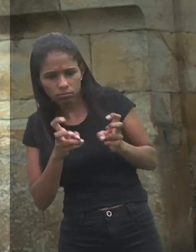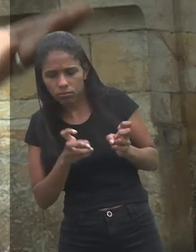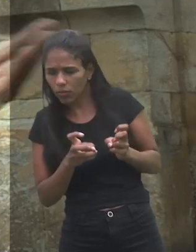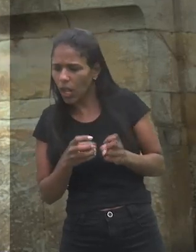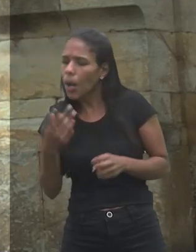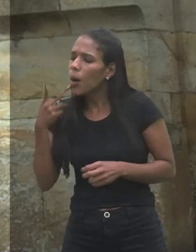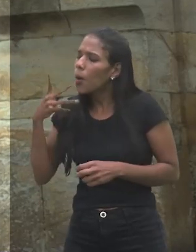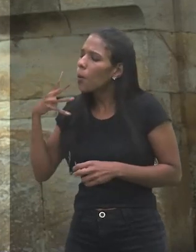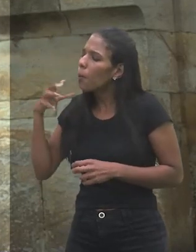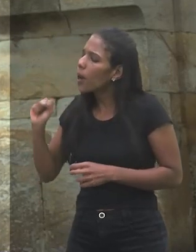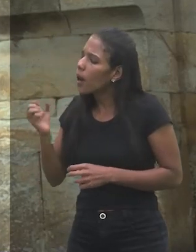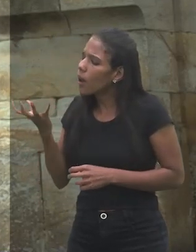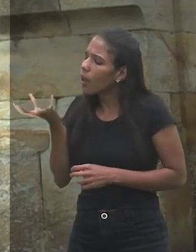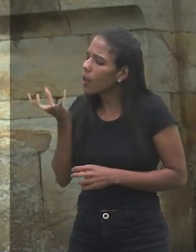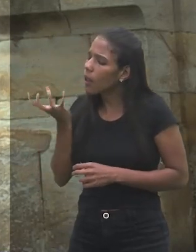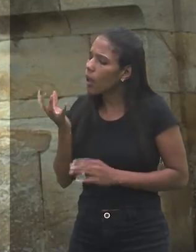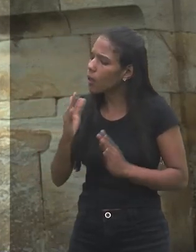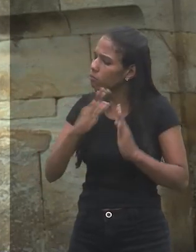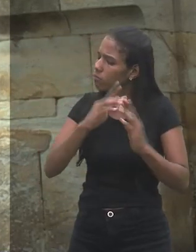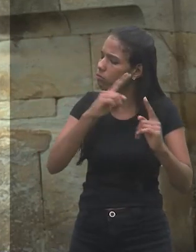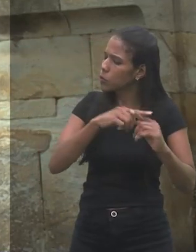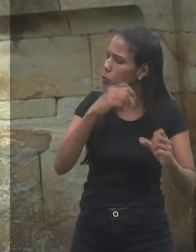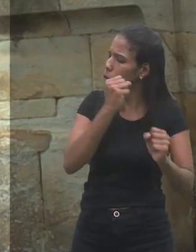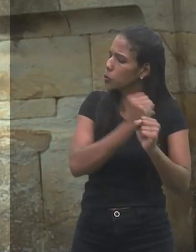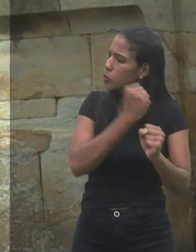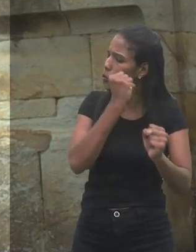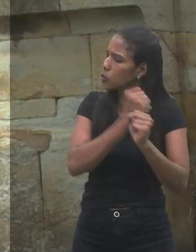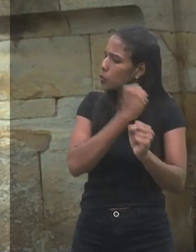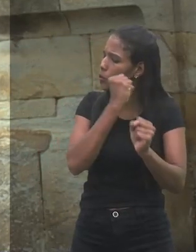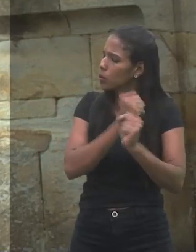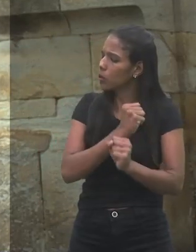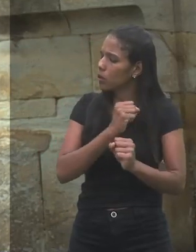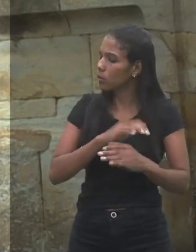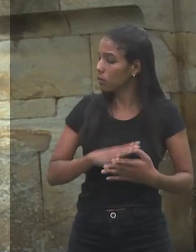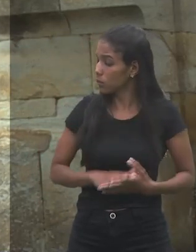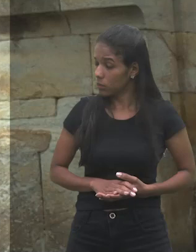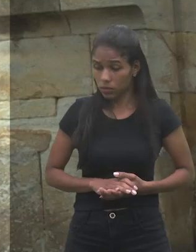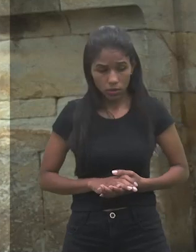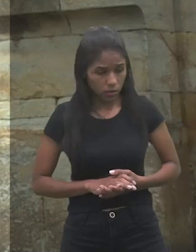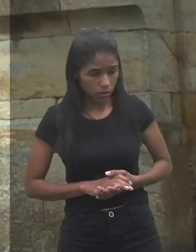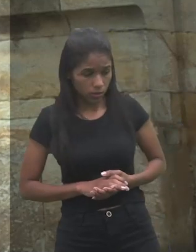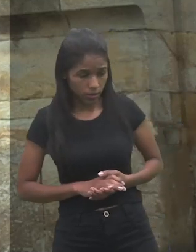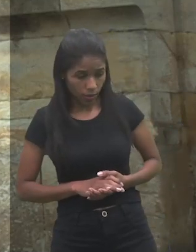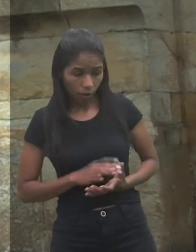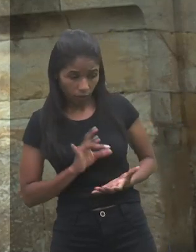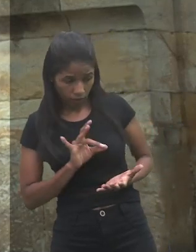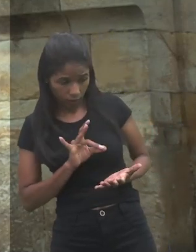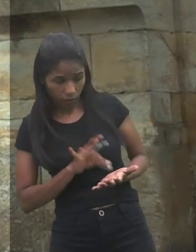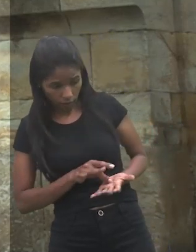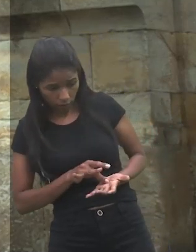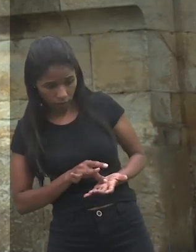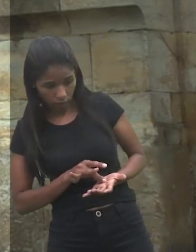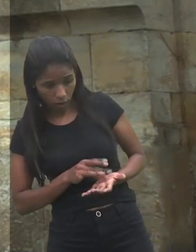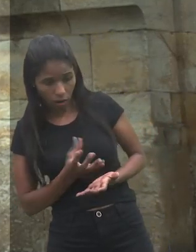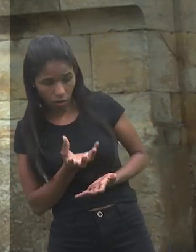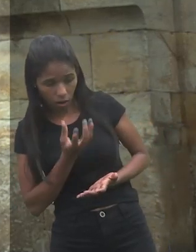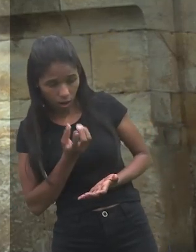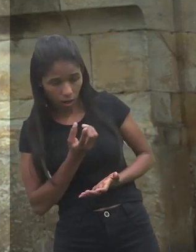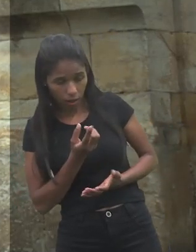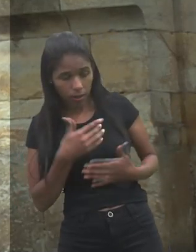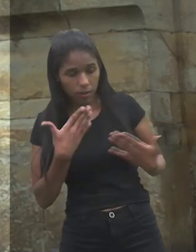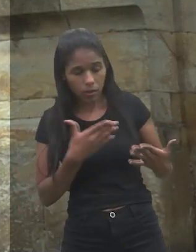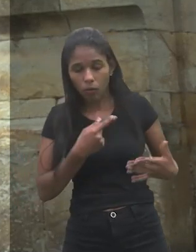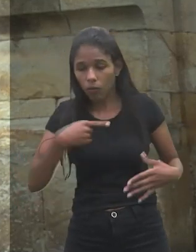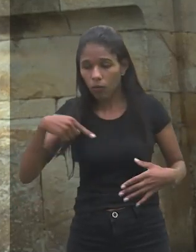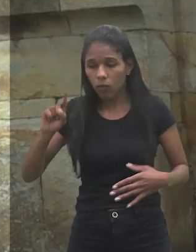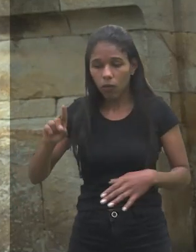aprender a construir também igrejas. Dessa forma, Manuel Francisco Lisboa entra em contato com a Irmandade que o batizou da matriz da Conceição